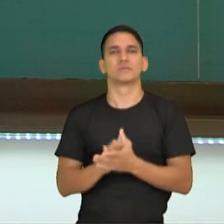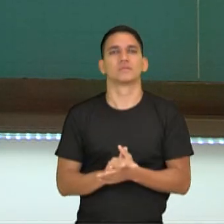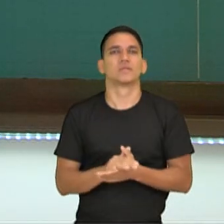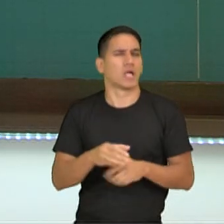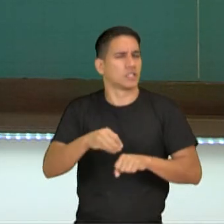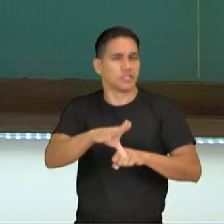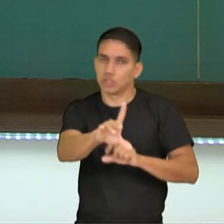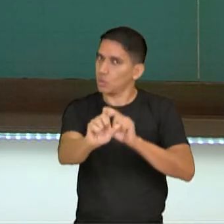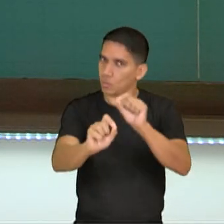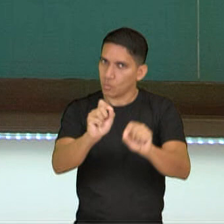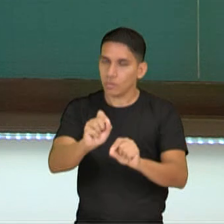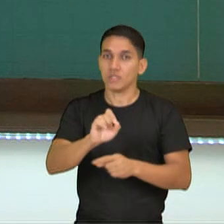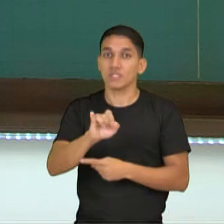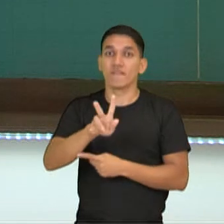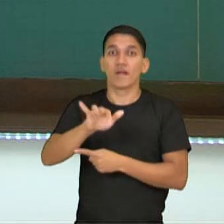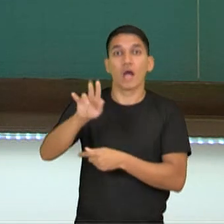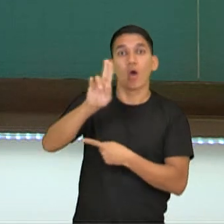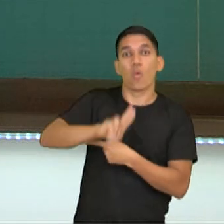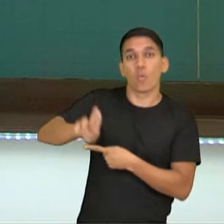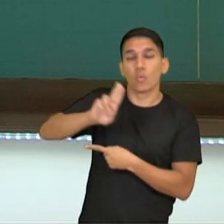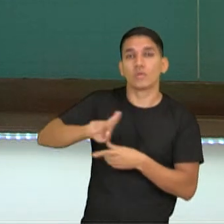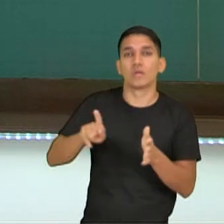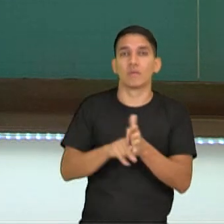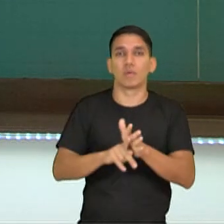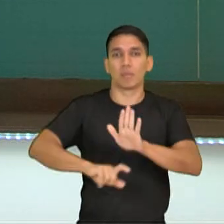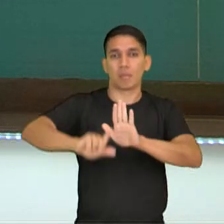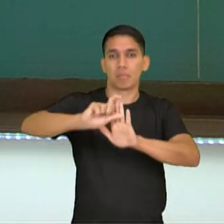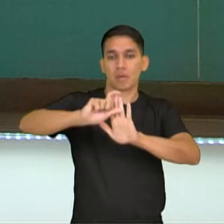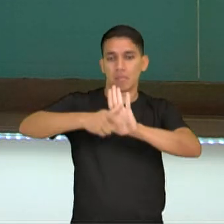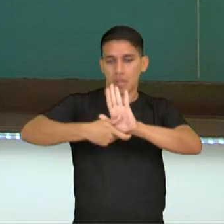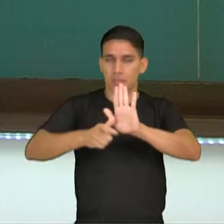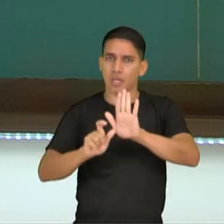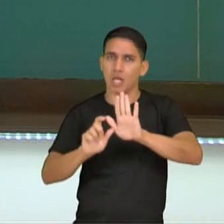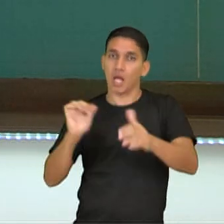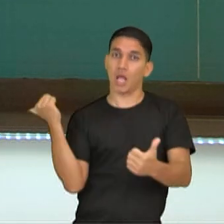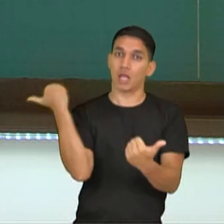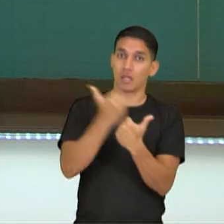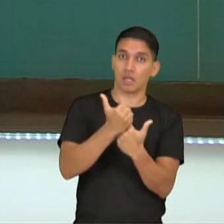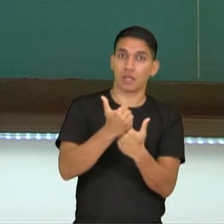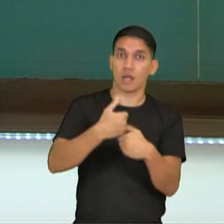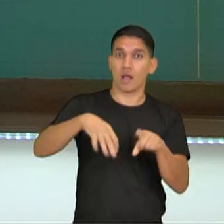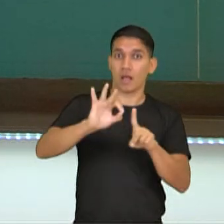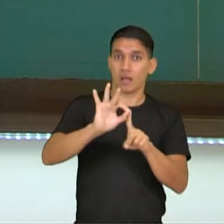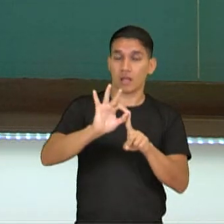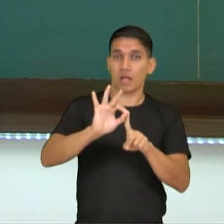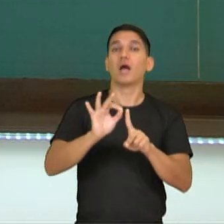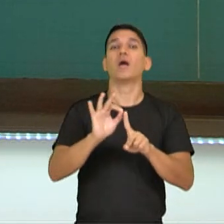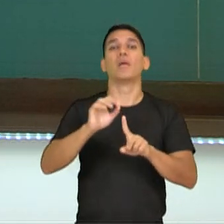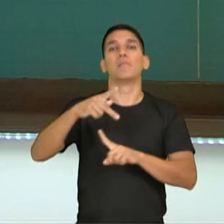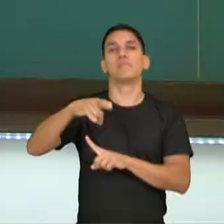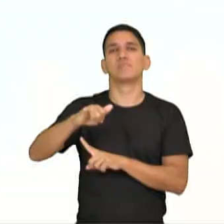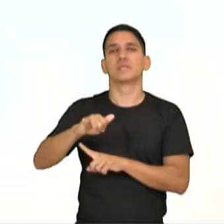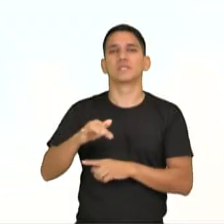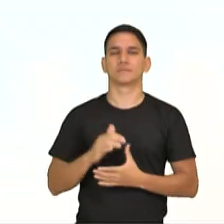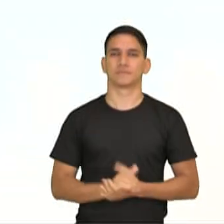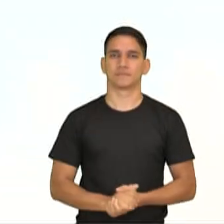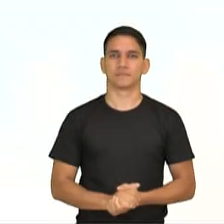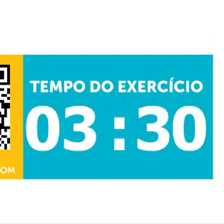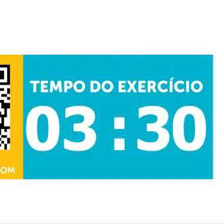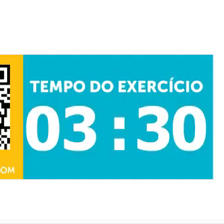calcular com um ângulo em radiano, passa ele para graus substituindo π por 180 graus.